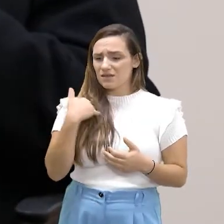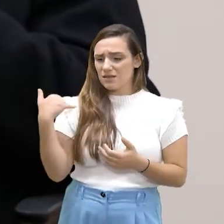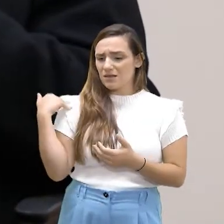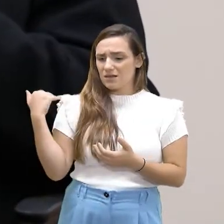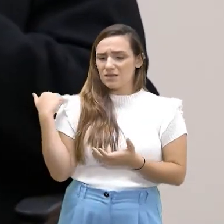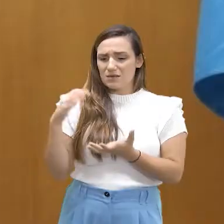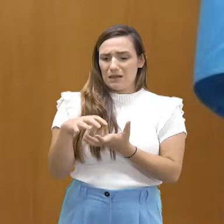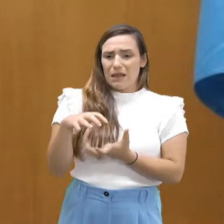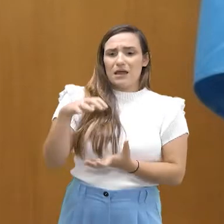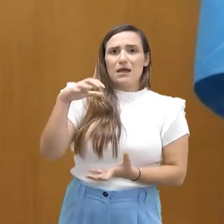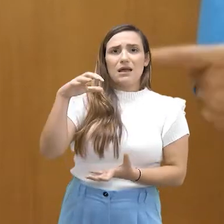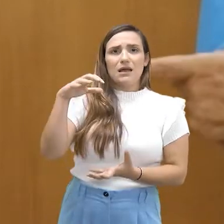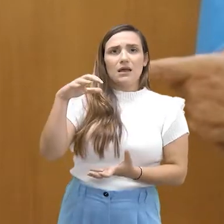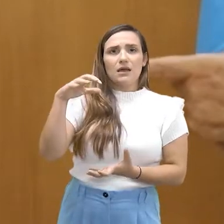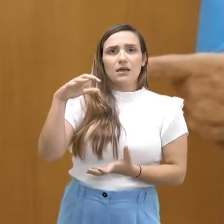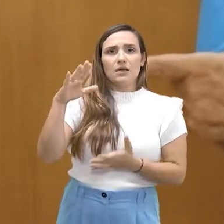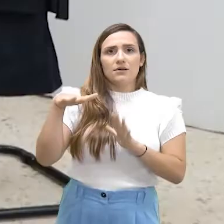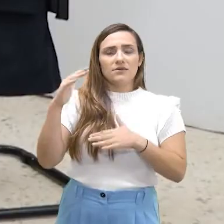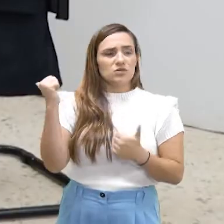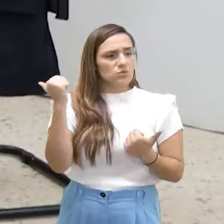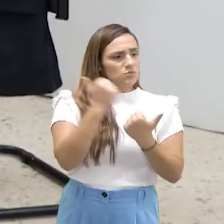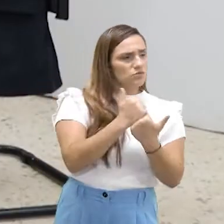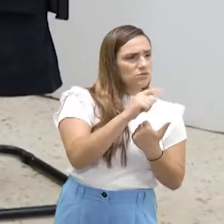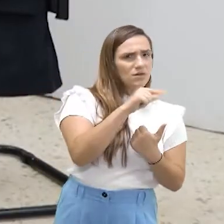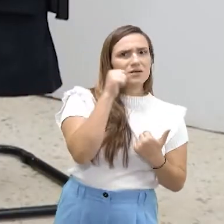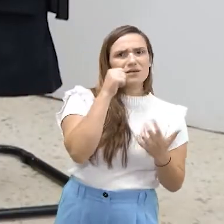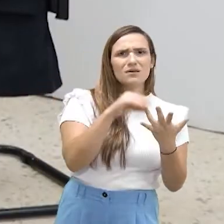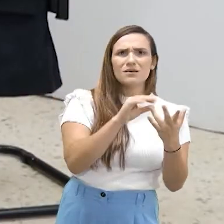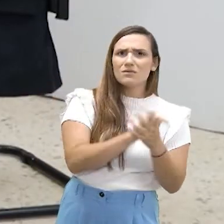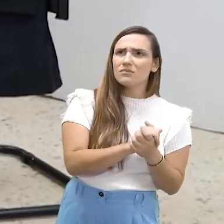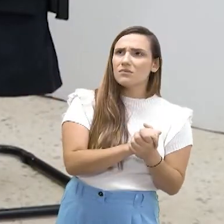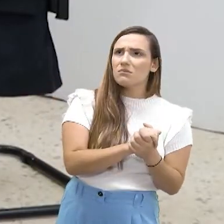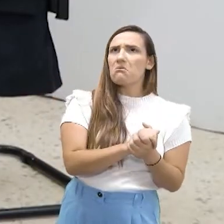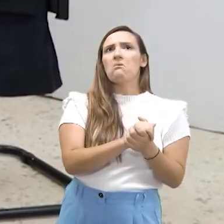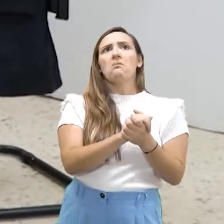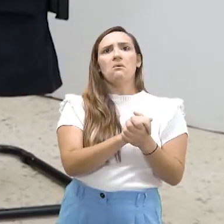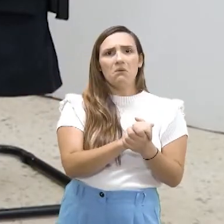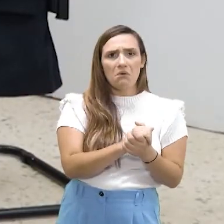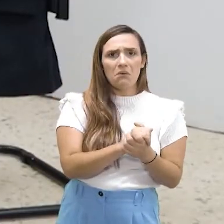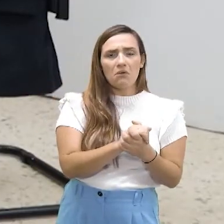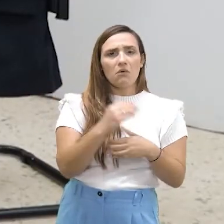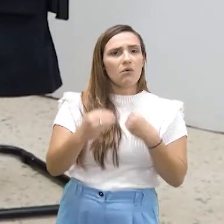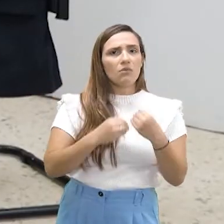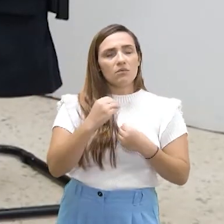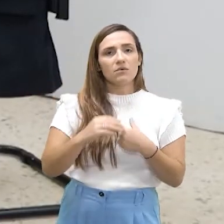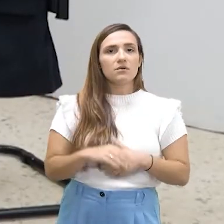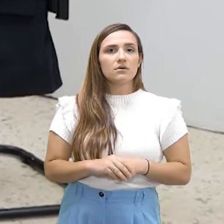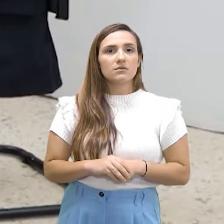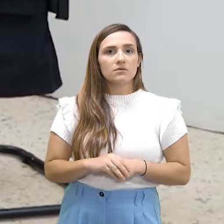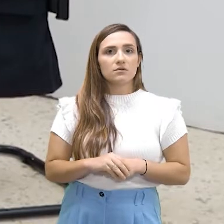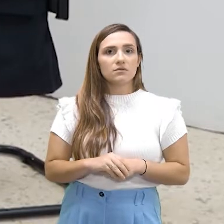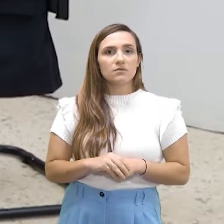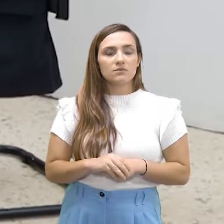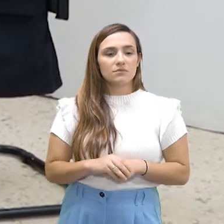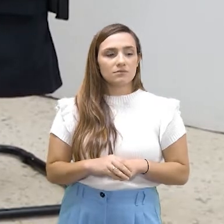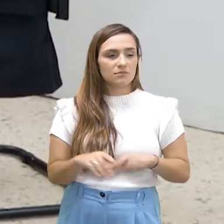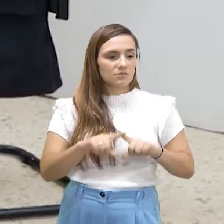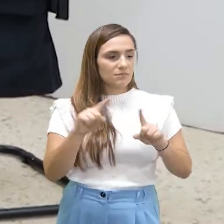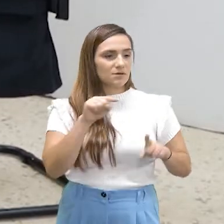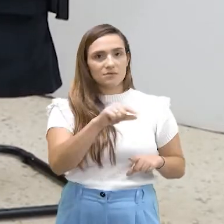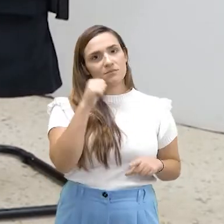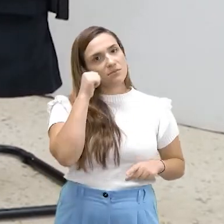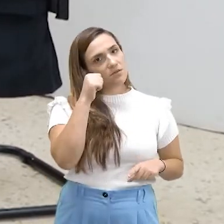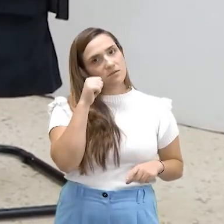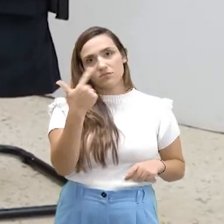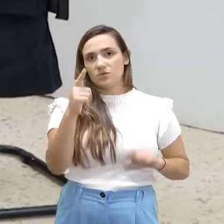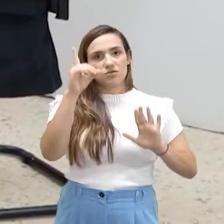idosa. E a substituta é a esposa. Você vê, ele falece e ela não passa a ter